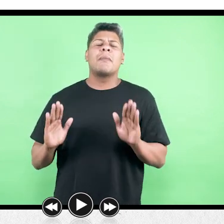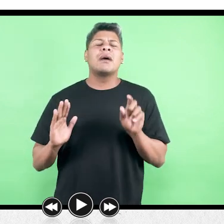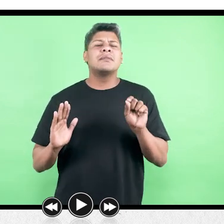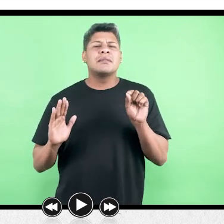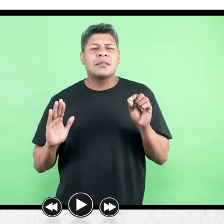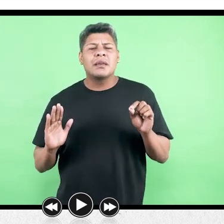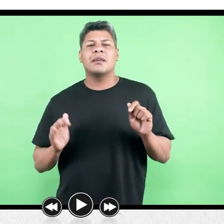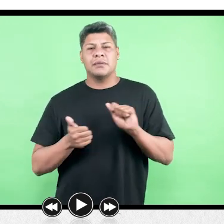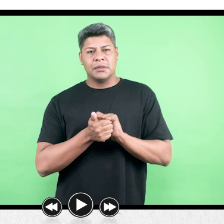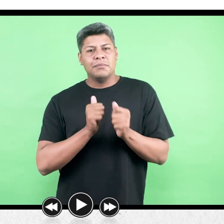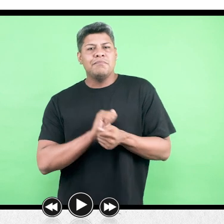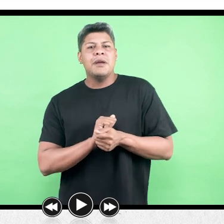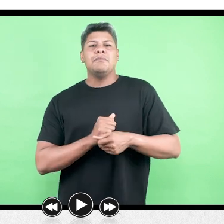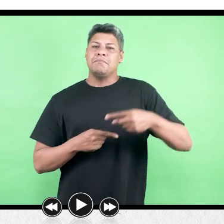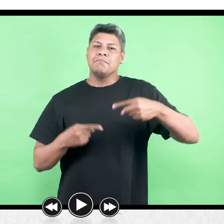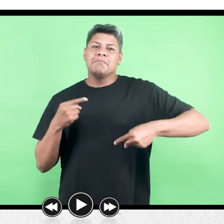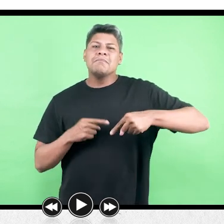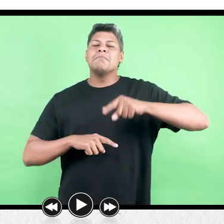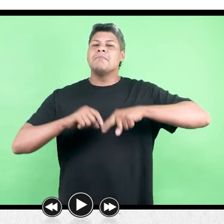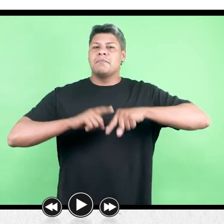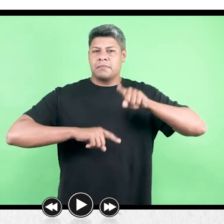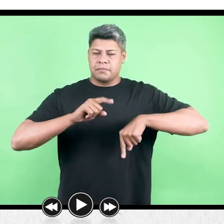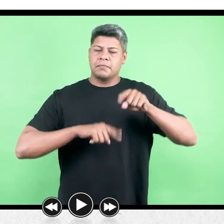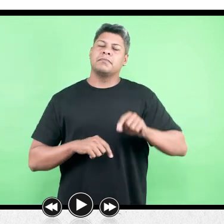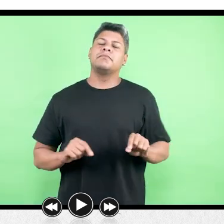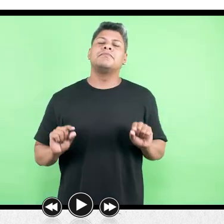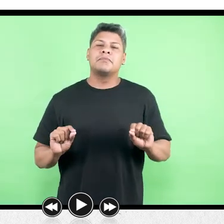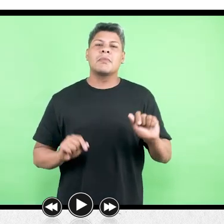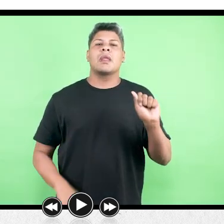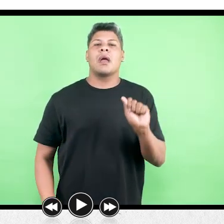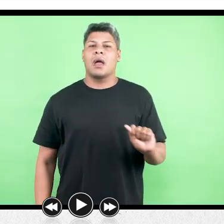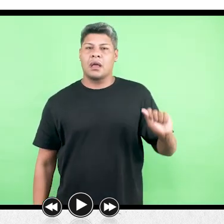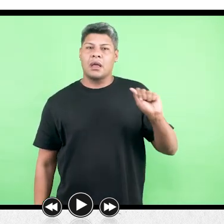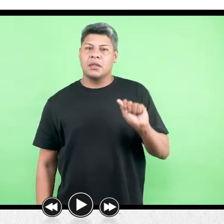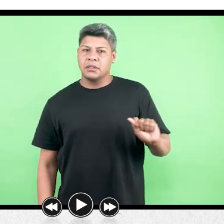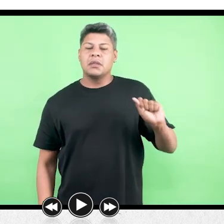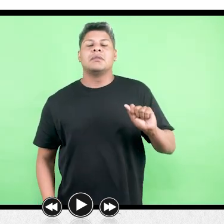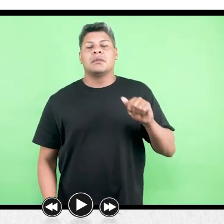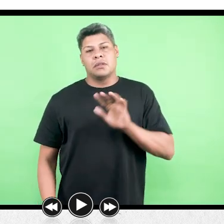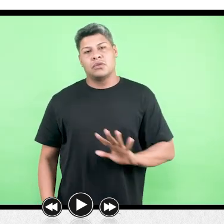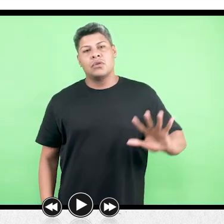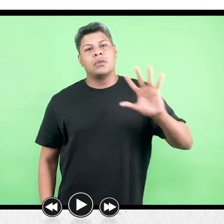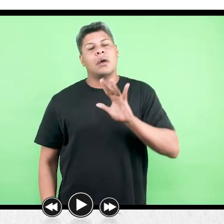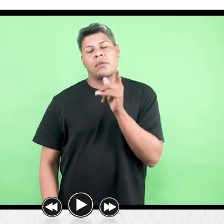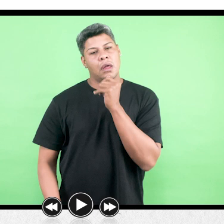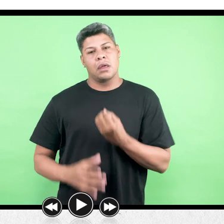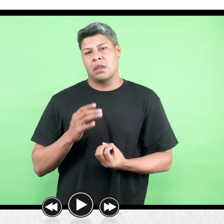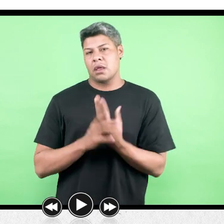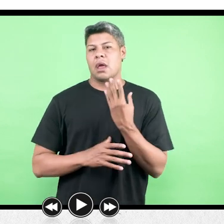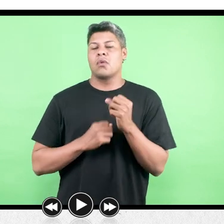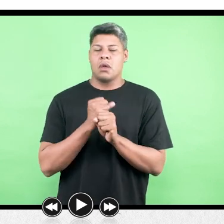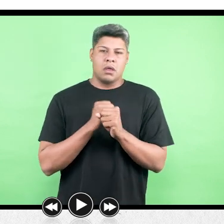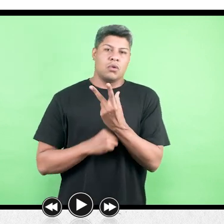vai implementar essa política, esses instrumentos? A Agência Nacional de Águas e Saneamento, que foi criada em 2000. Antes de 2000, ninguém exigia